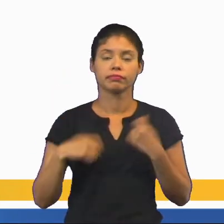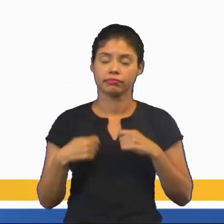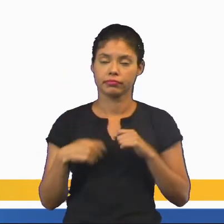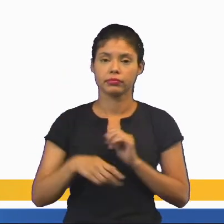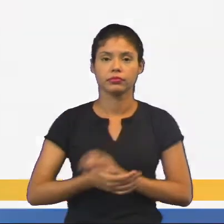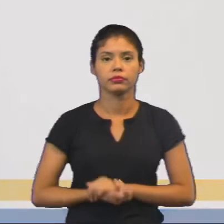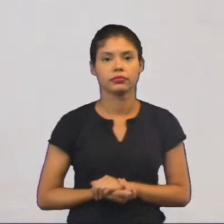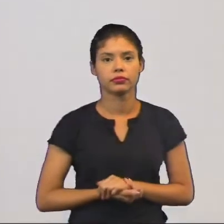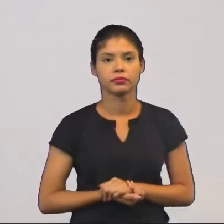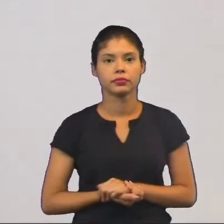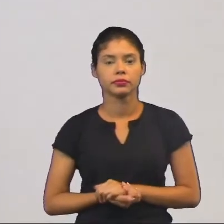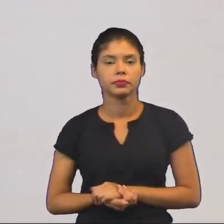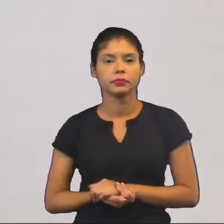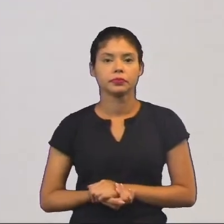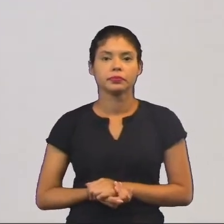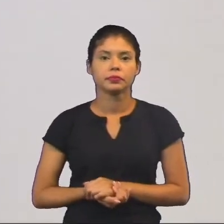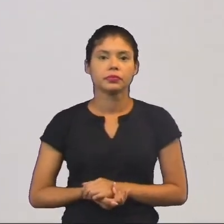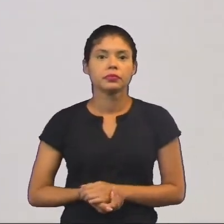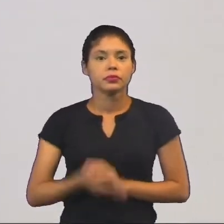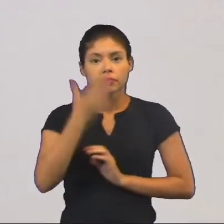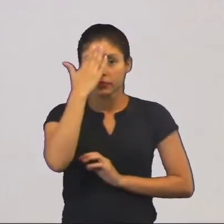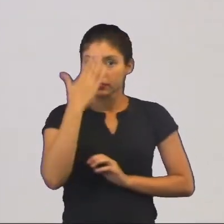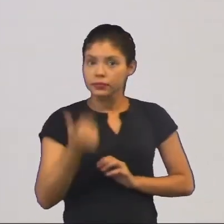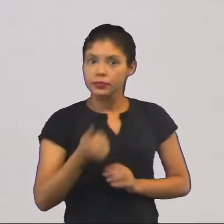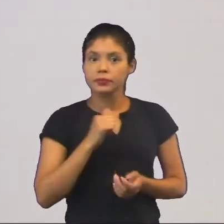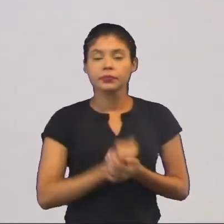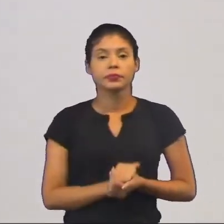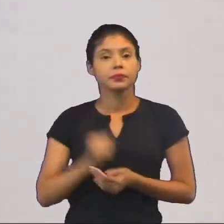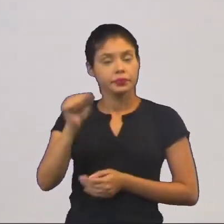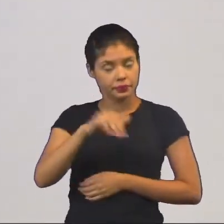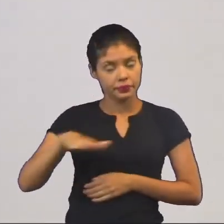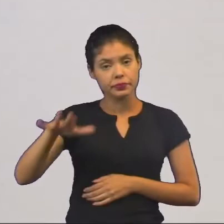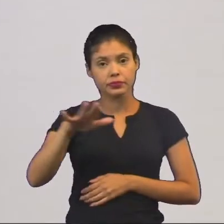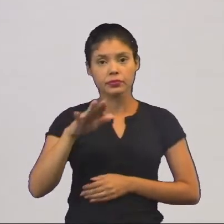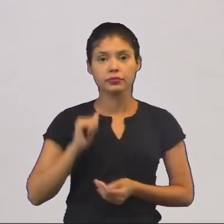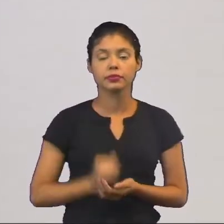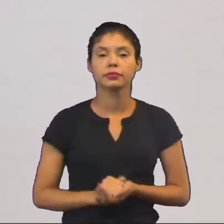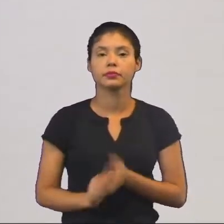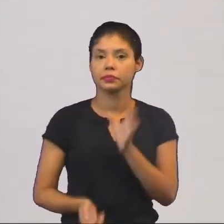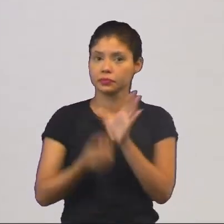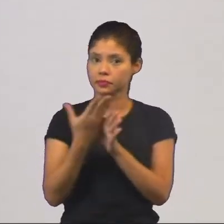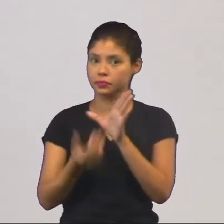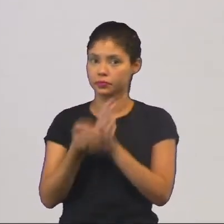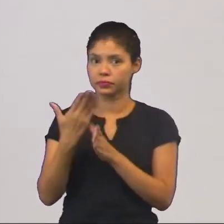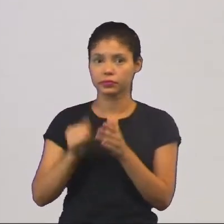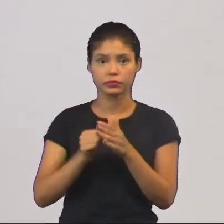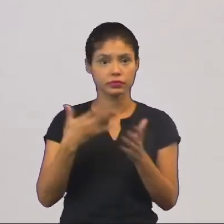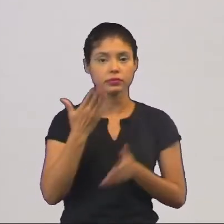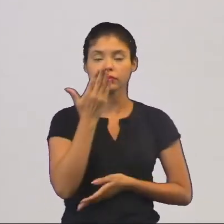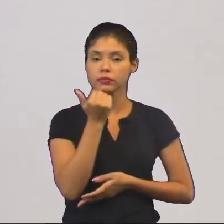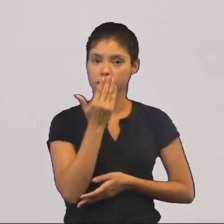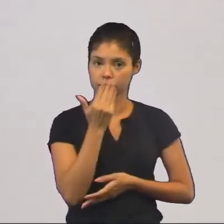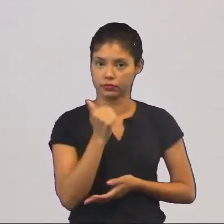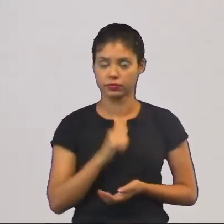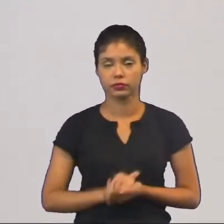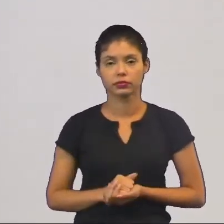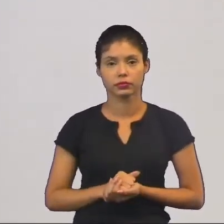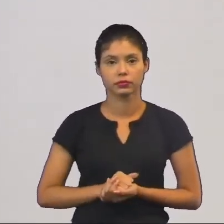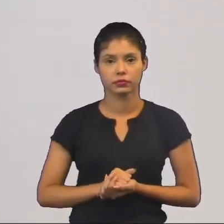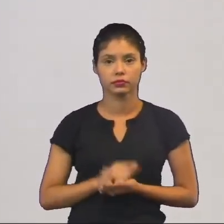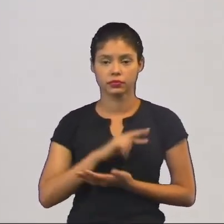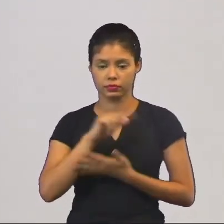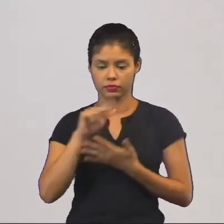que necessita. Então, turminha, nós sabemos que no campo, né, são produzidos muitos alimentos, tem